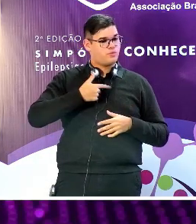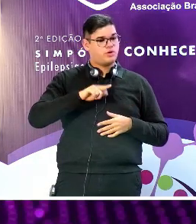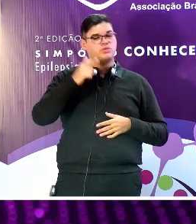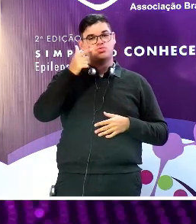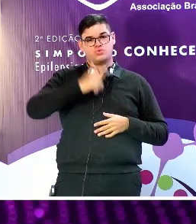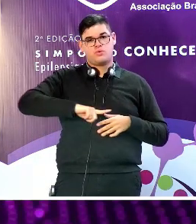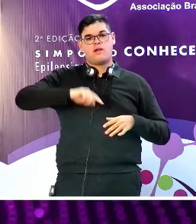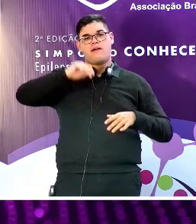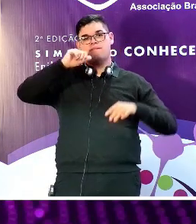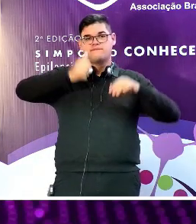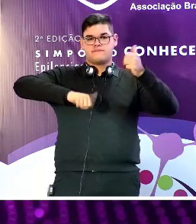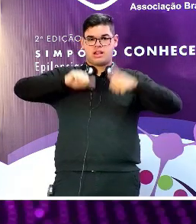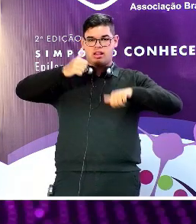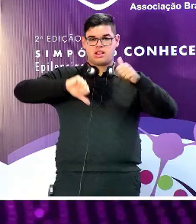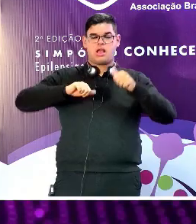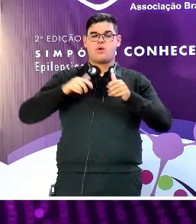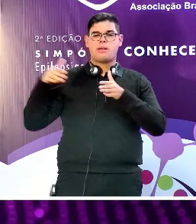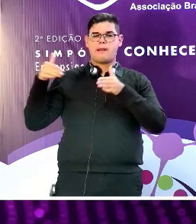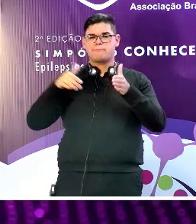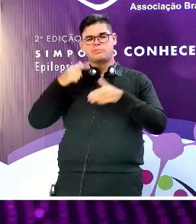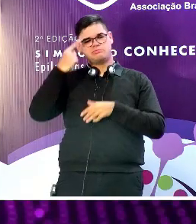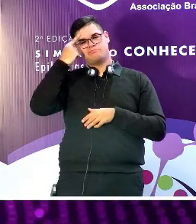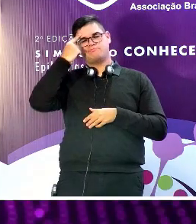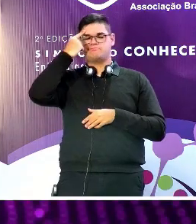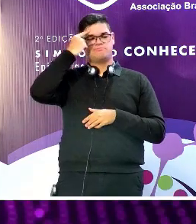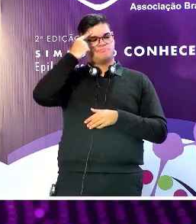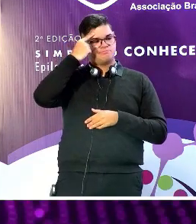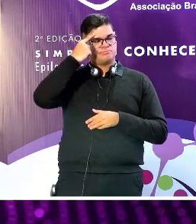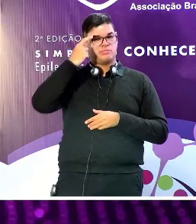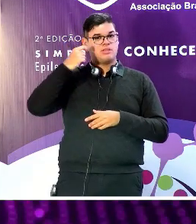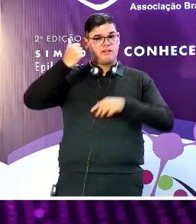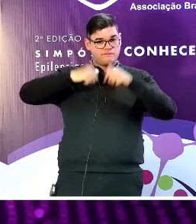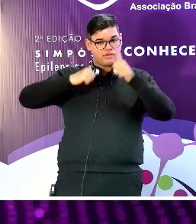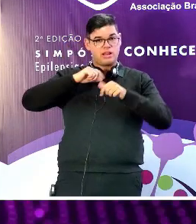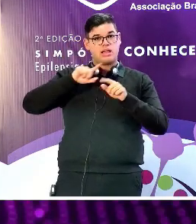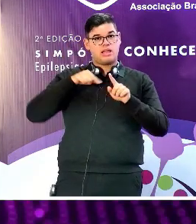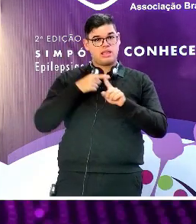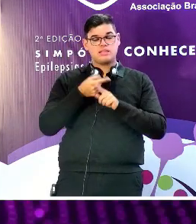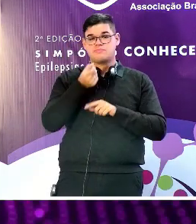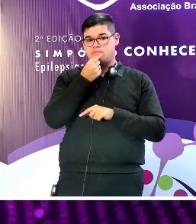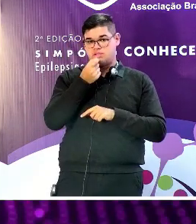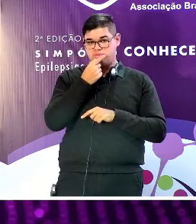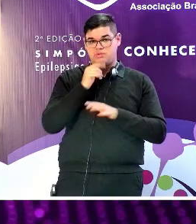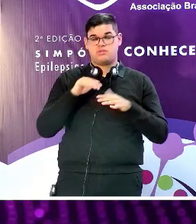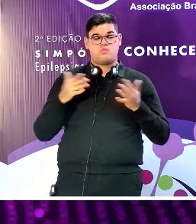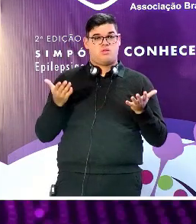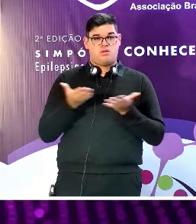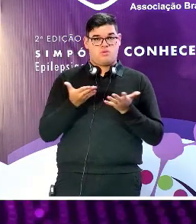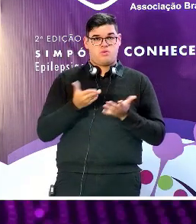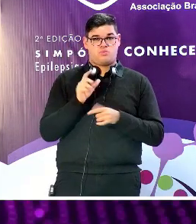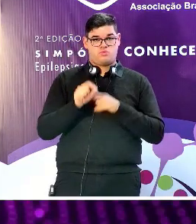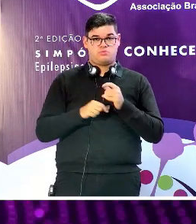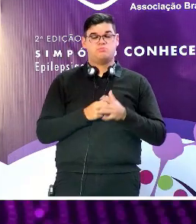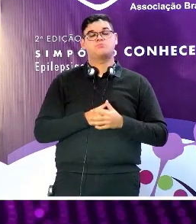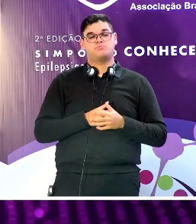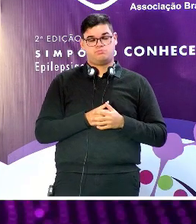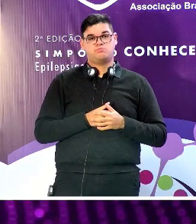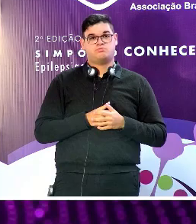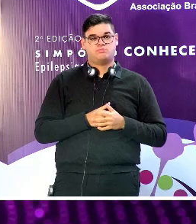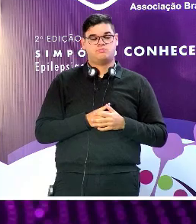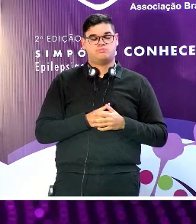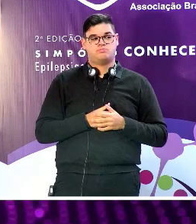reavaliar o caminho e ressignificar esse medicamento agora para